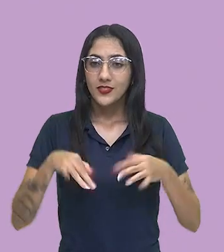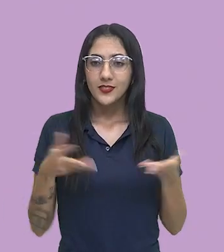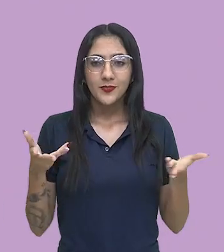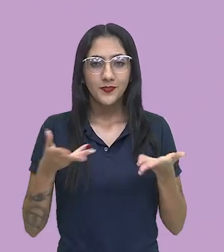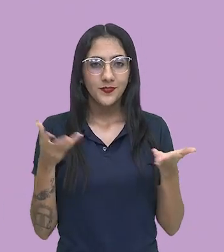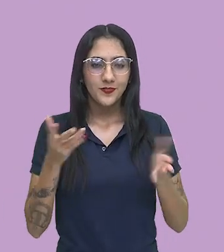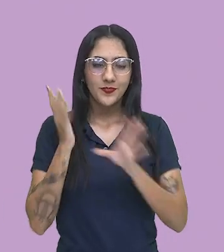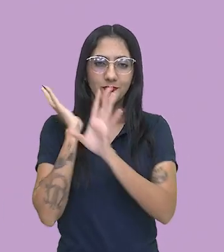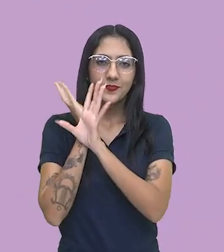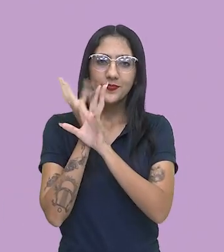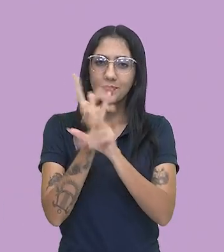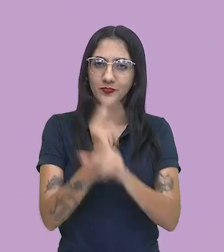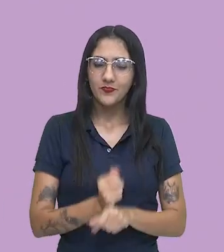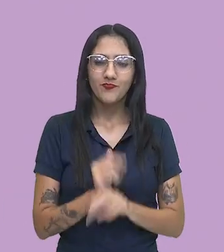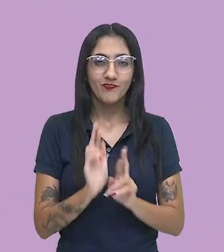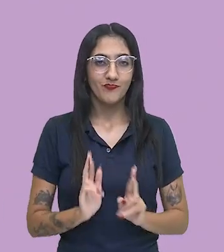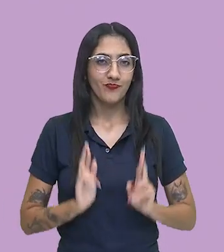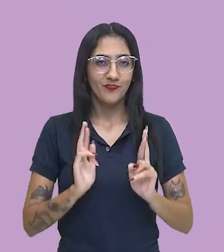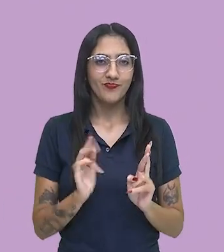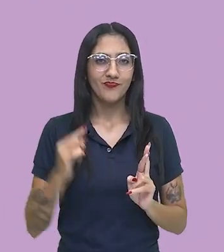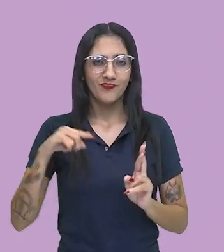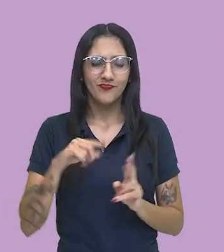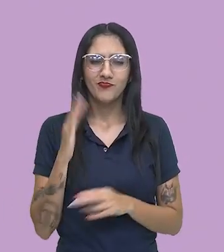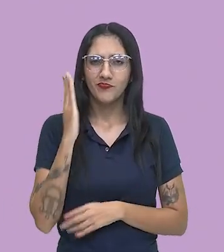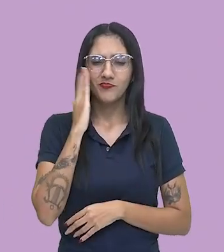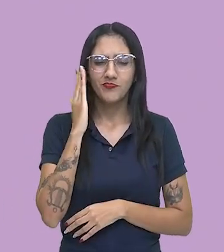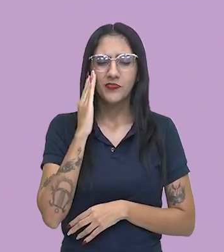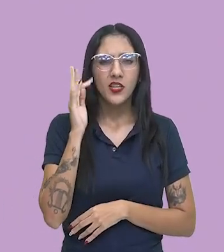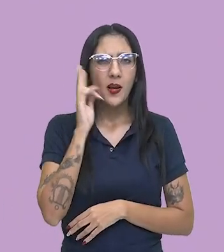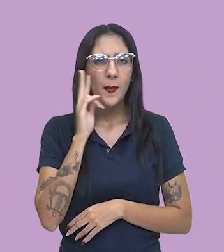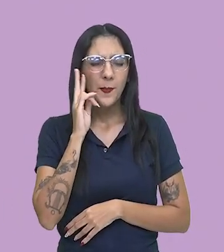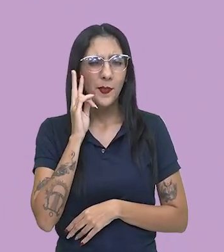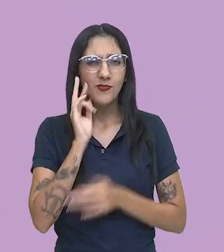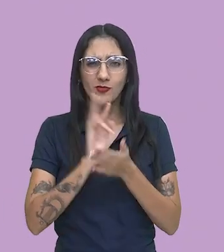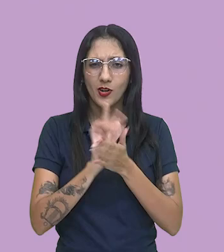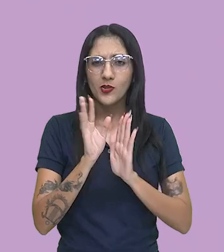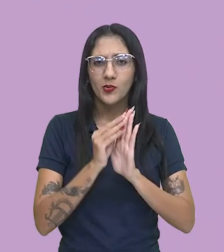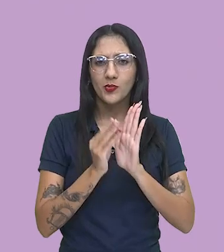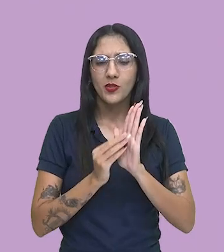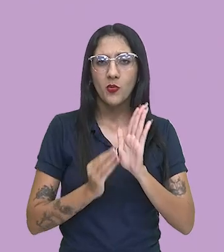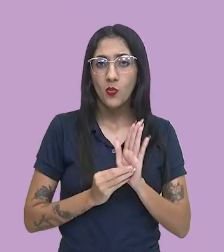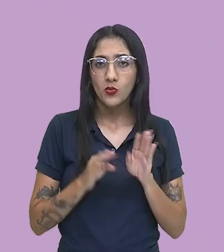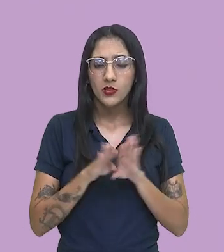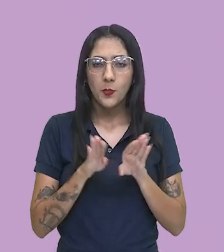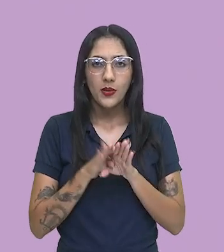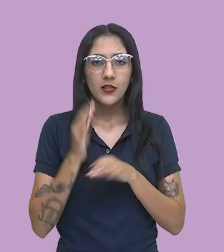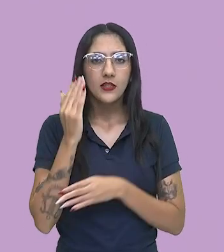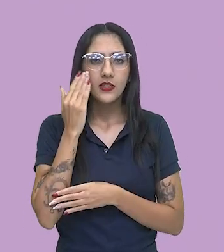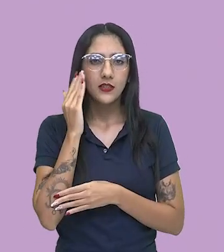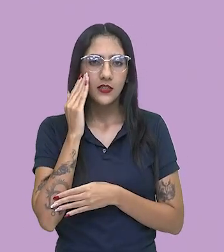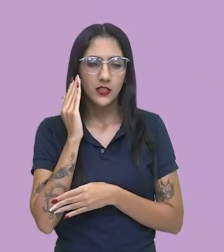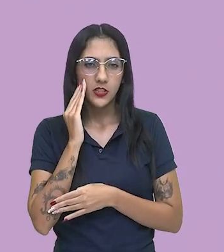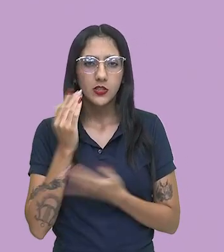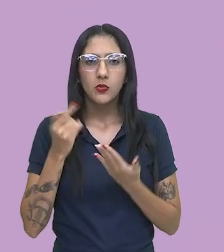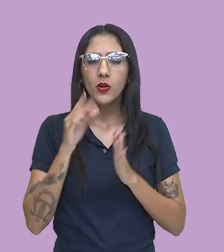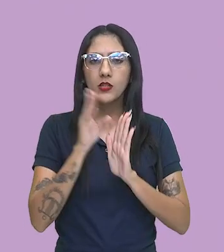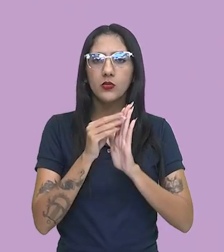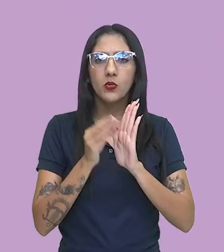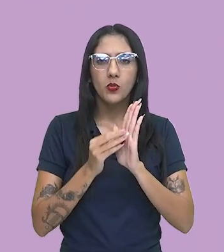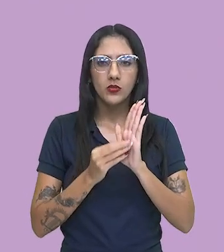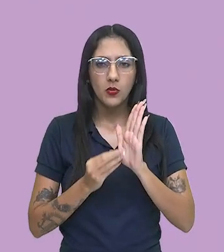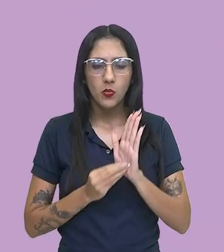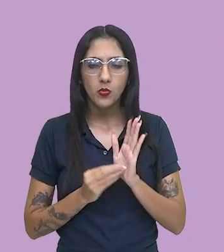final da nossa revisão. Espero que você tenha conseguido lembrar de muita coisa, tenha conseguido acompanhar aí